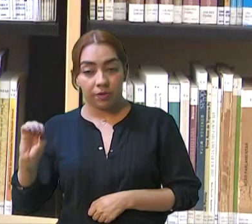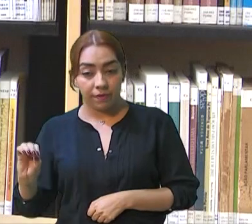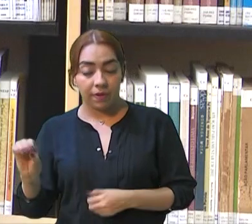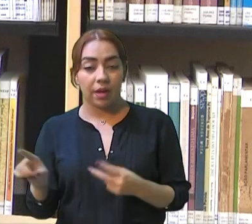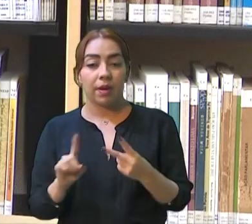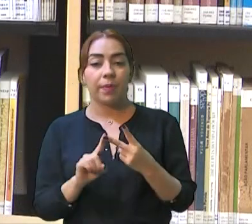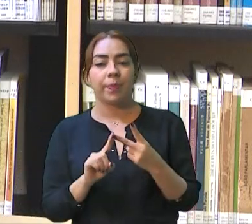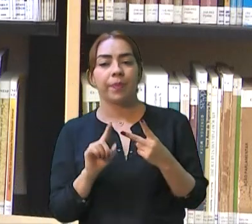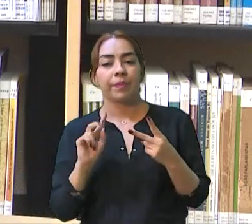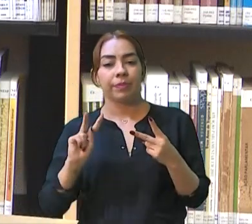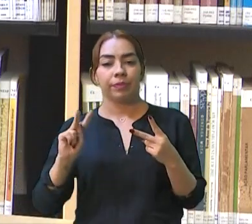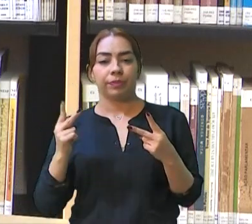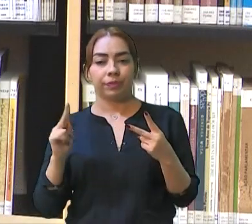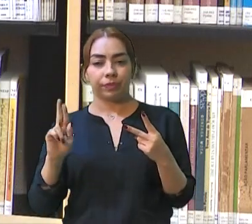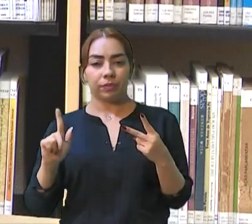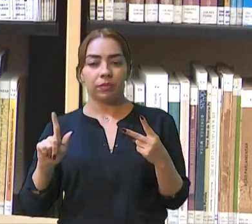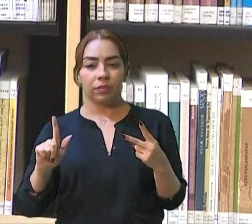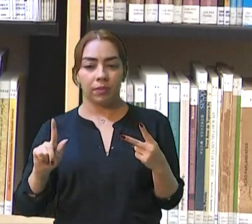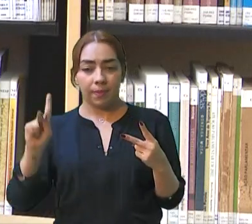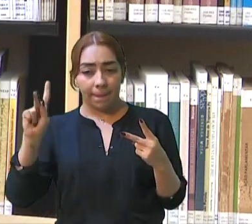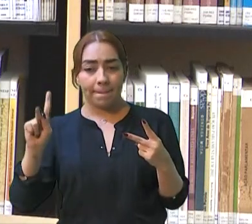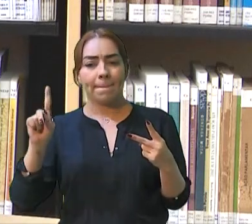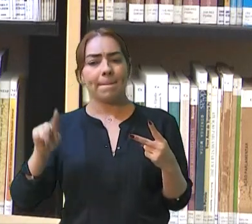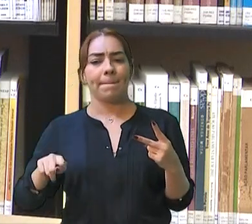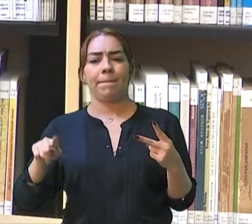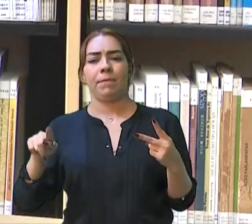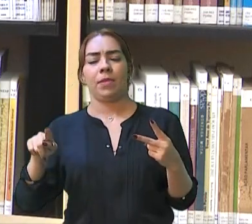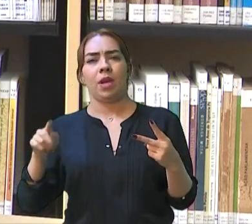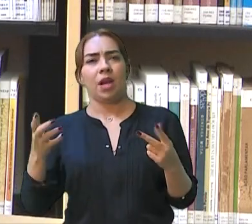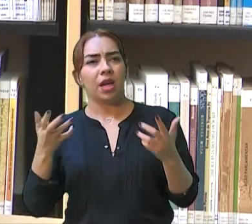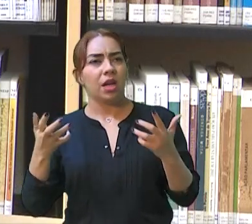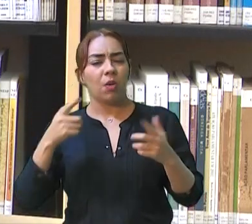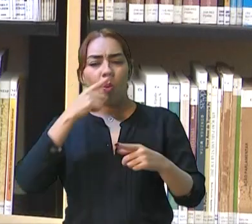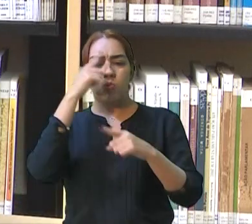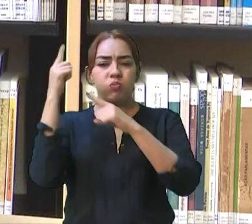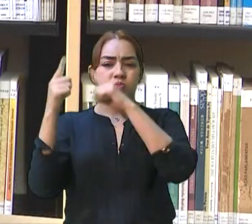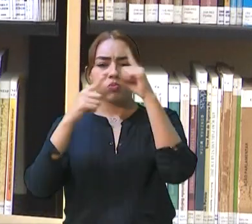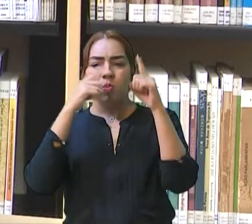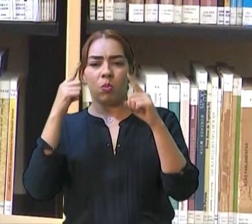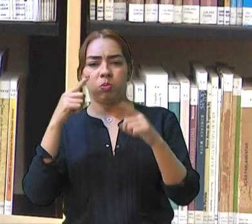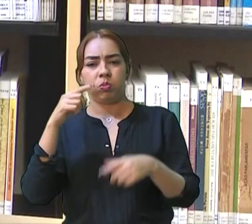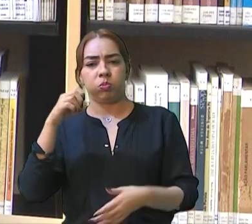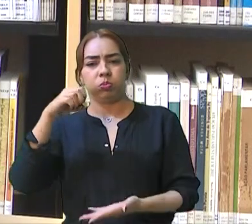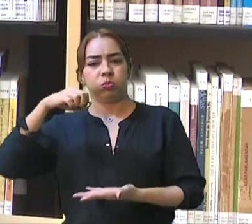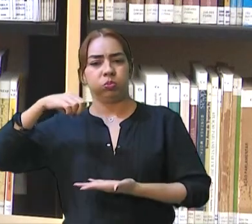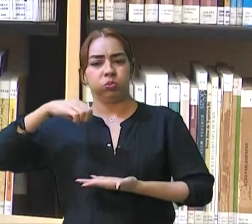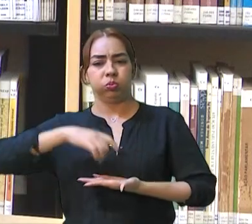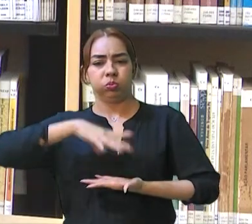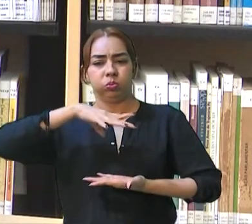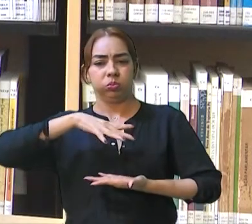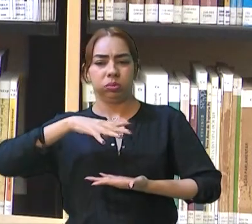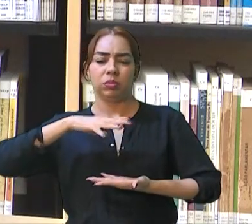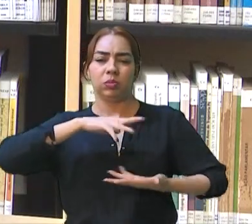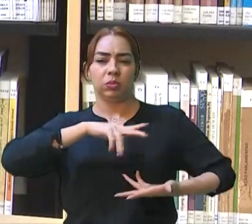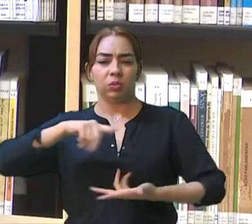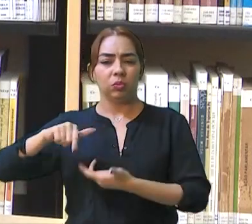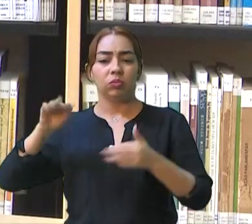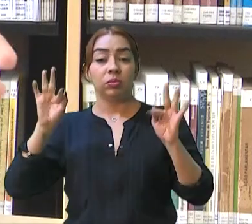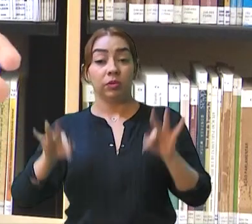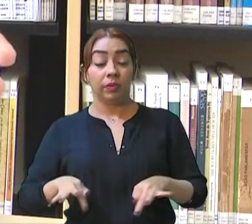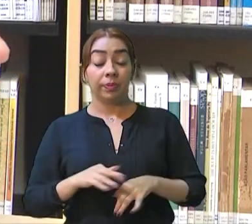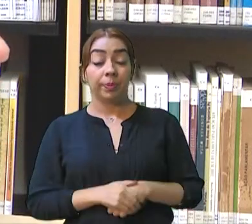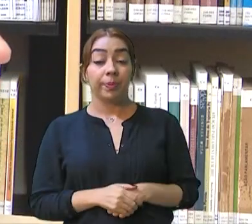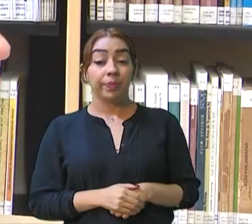Dr. Banner, estava criando uma bomba atômica para destruir o mundo. Então, E o Homem-Aranha, no caso, era o